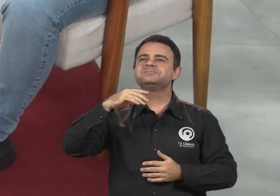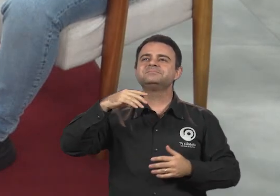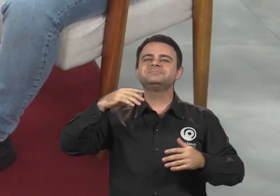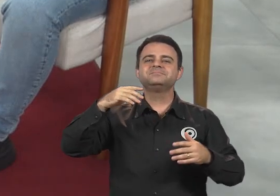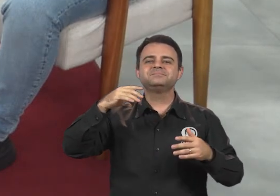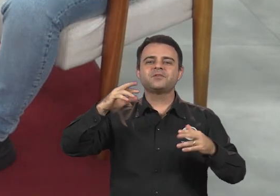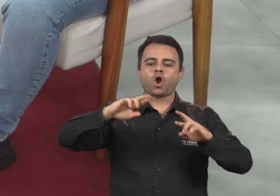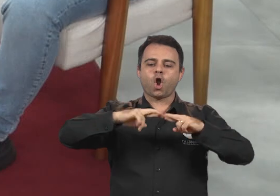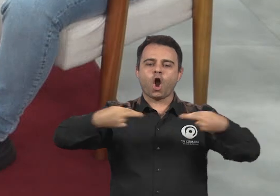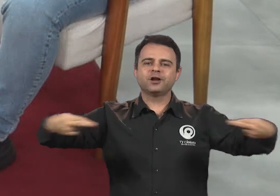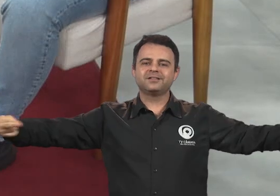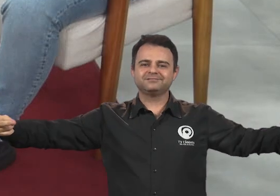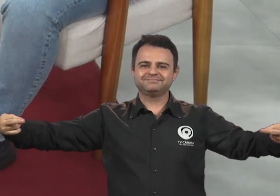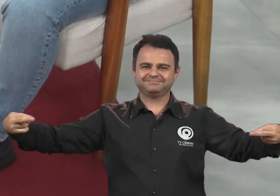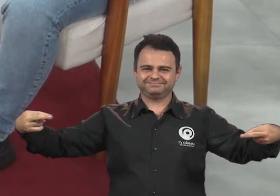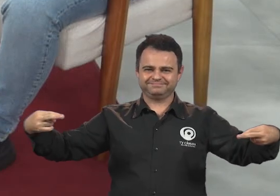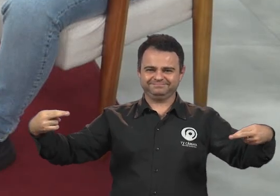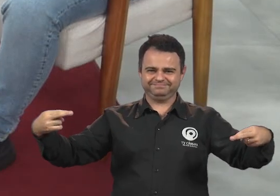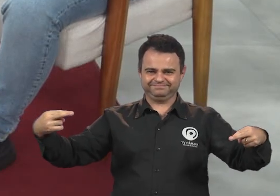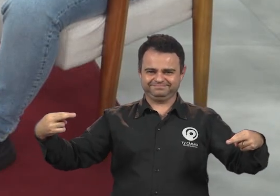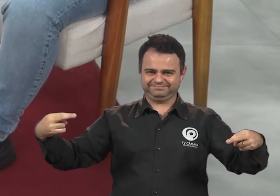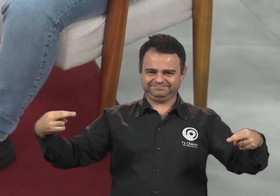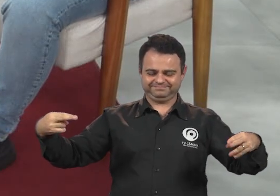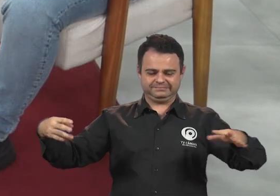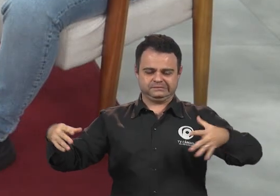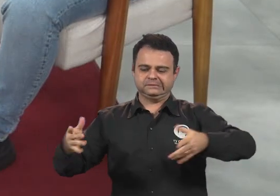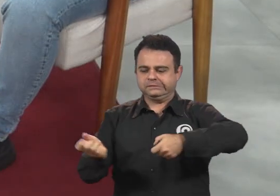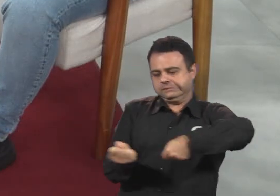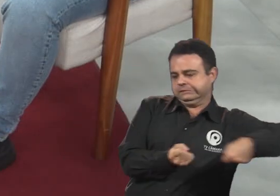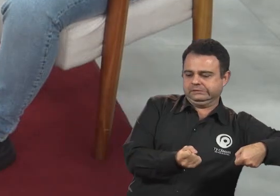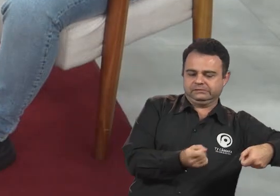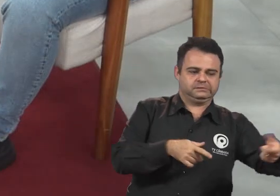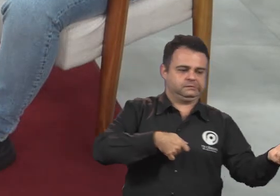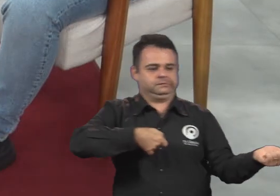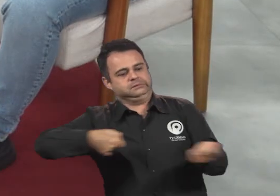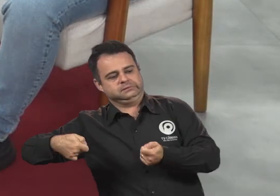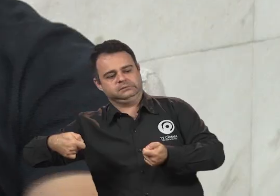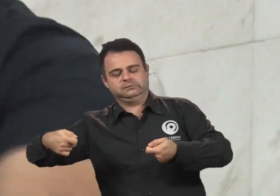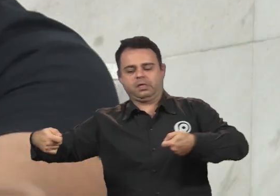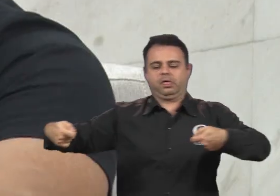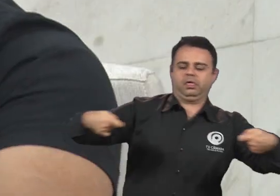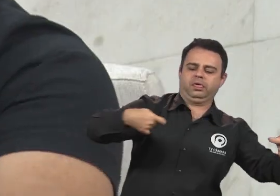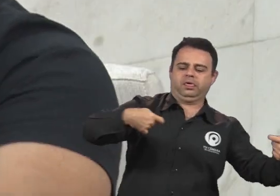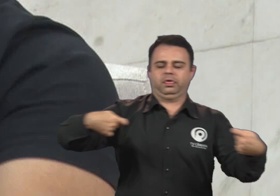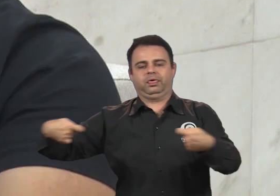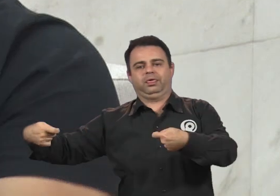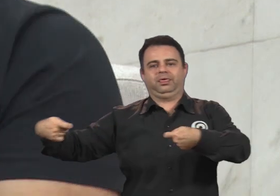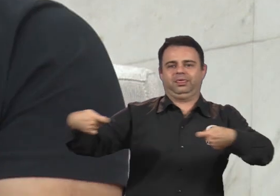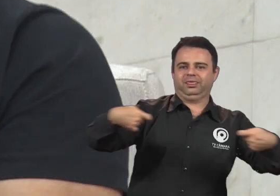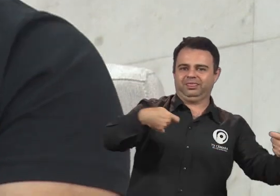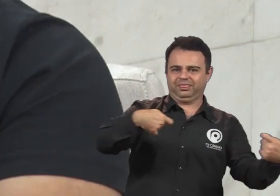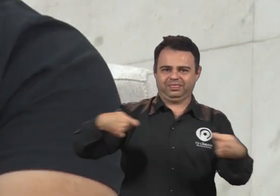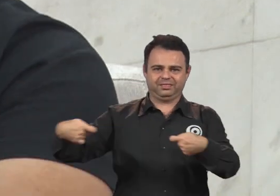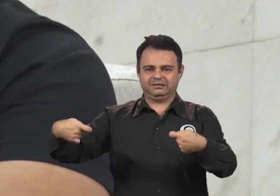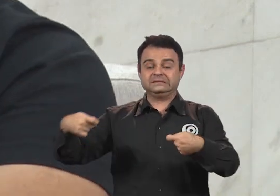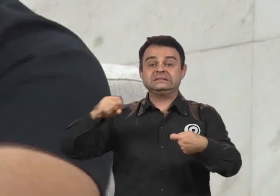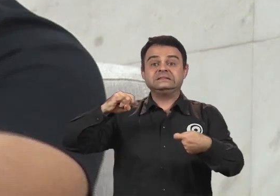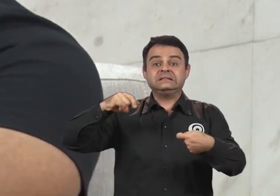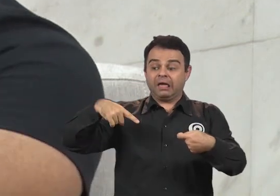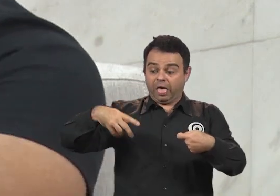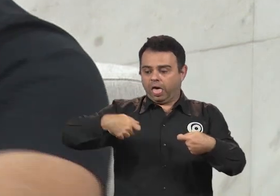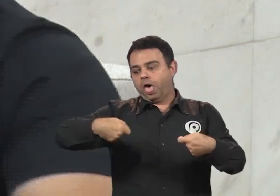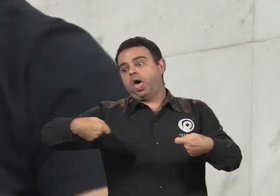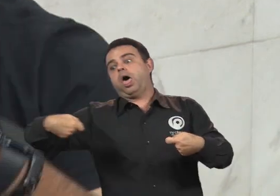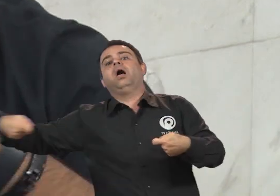Se um puxar para um lado, um cabo de guerra. Se um puxar para um lado e o outro puxar para o outro, a tendência é que essa corda arrebente, a tendência é que